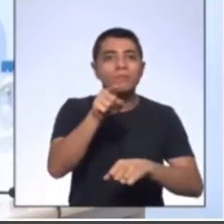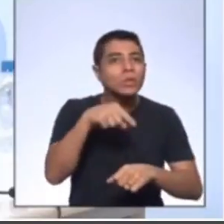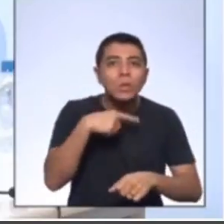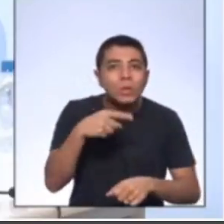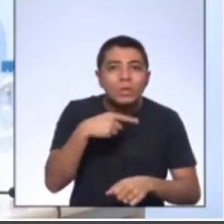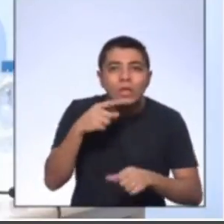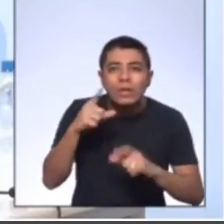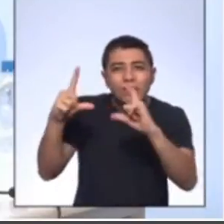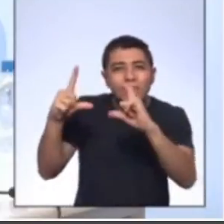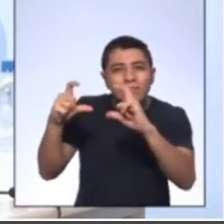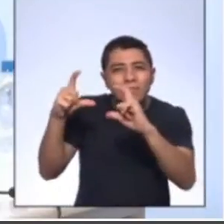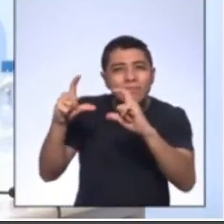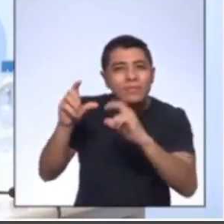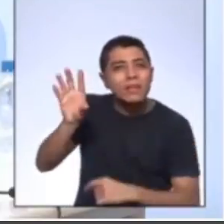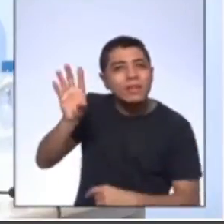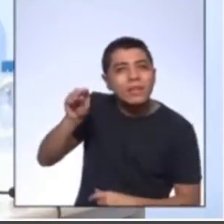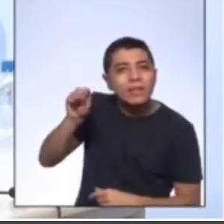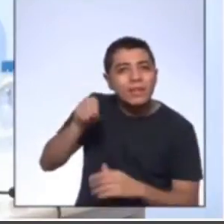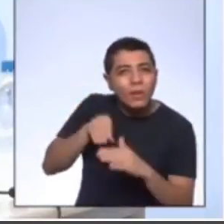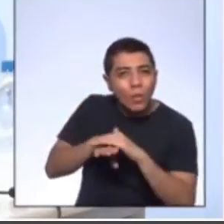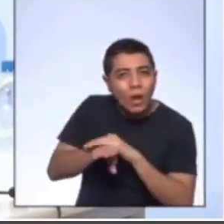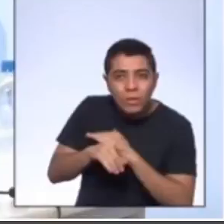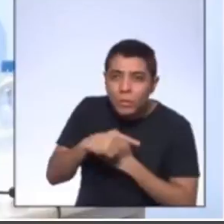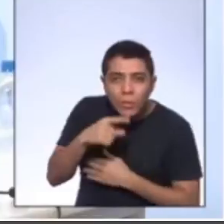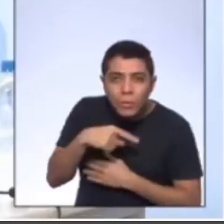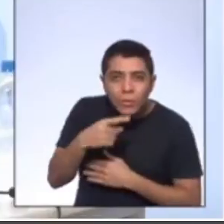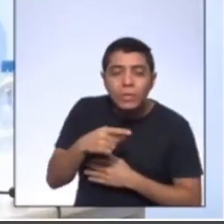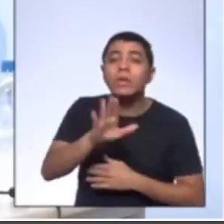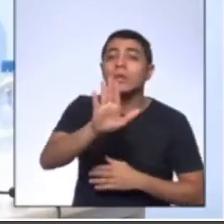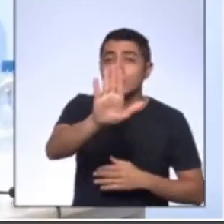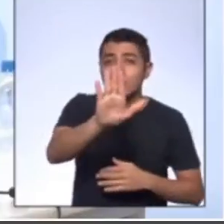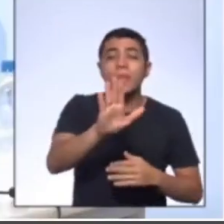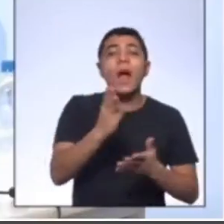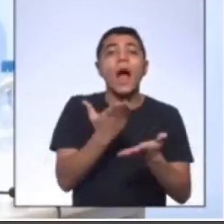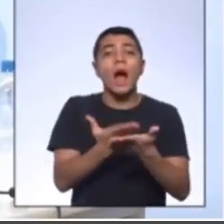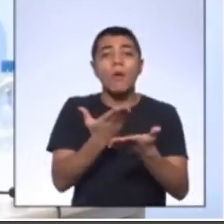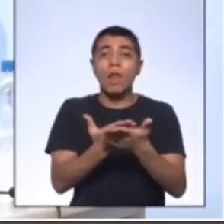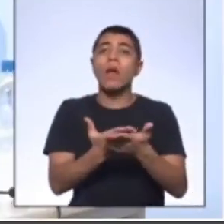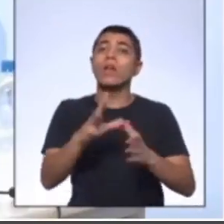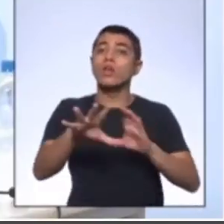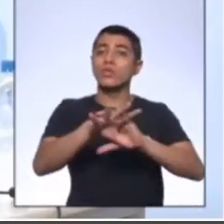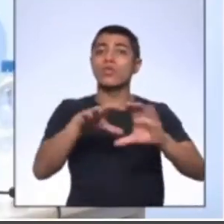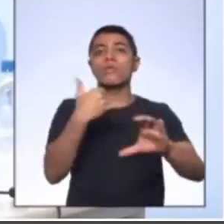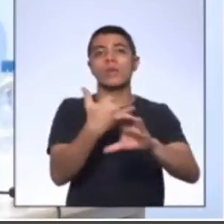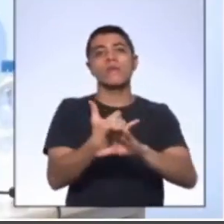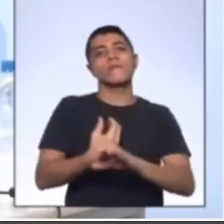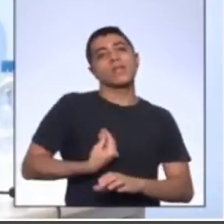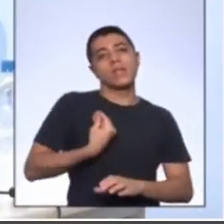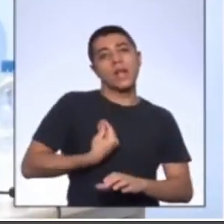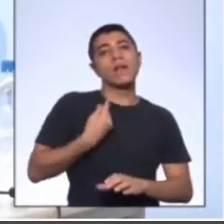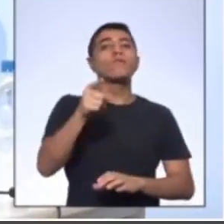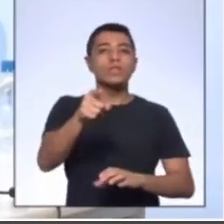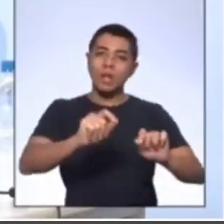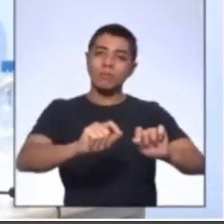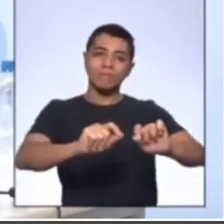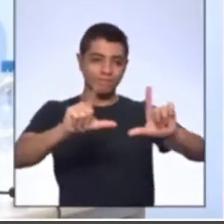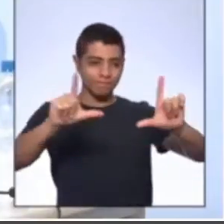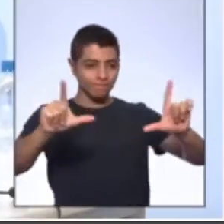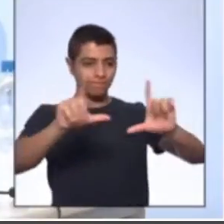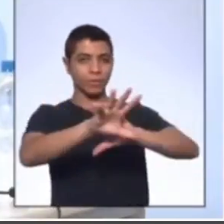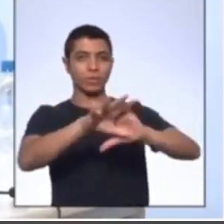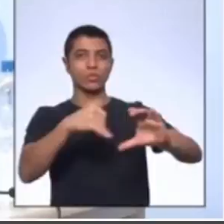se lembrem que essa aula está disponível depois no youtube é só vocês assistirem parem na parte do texto e